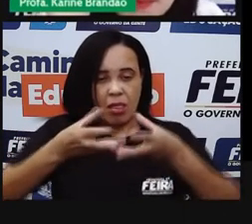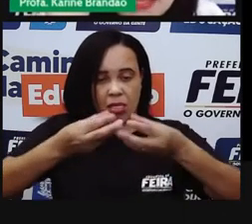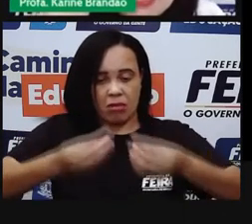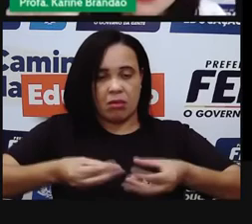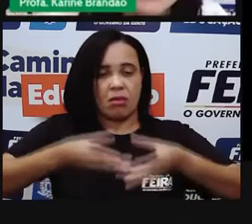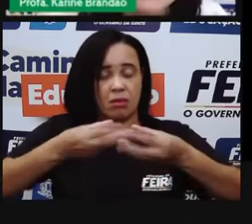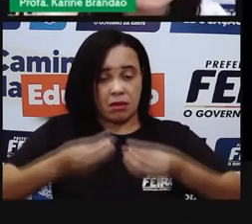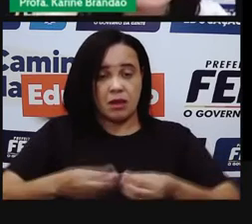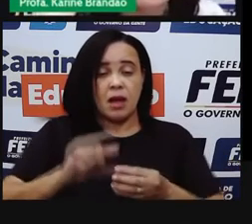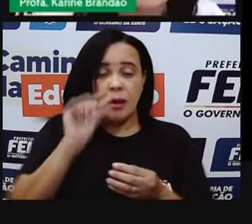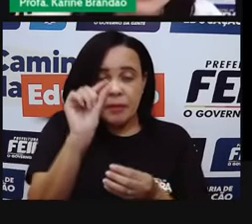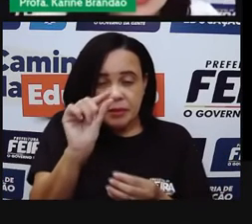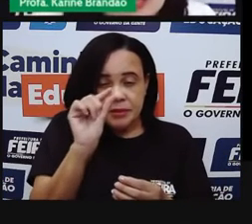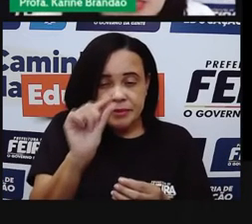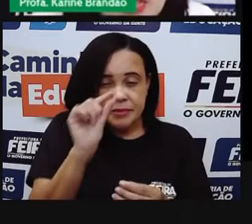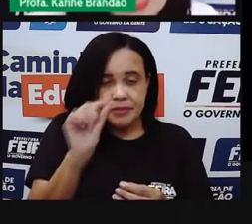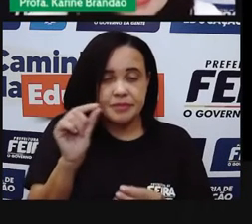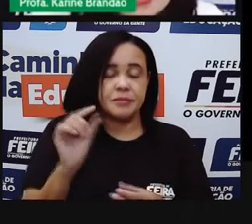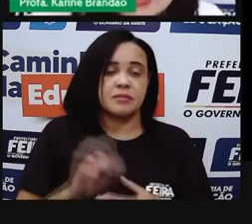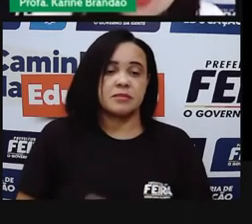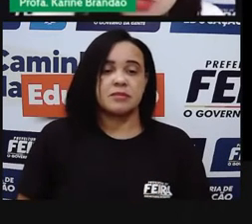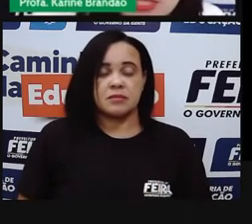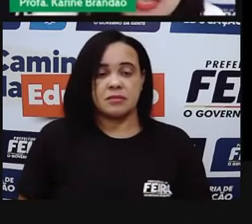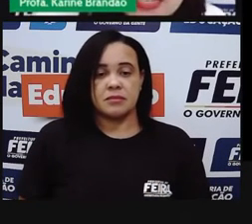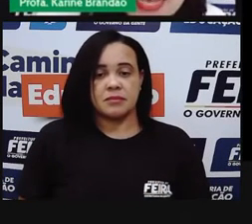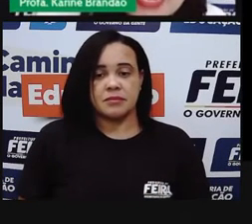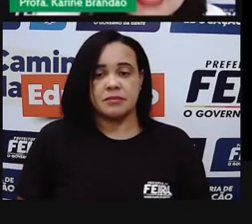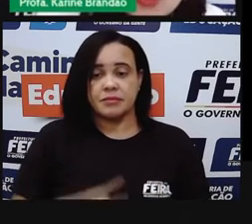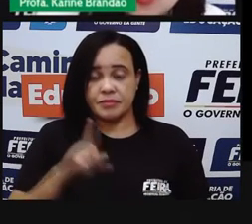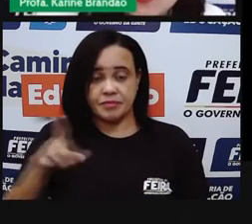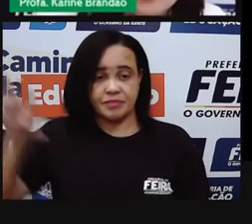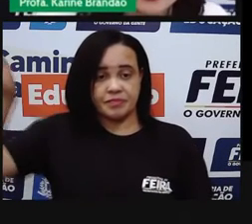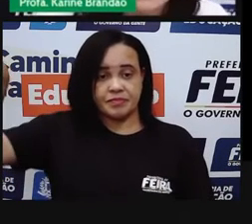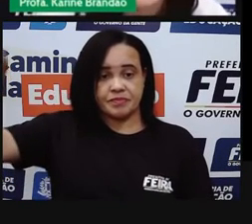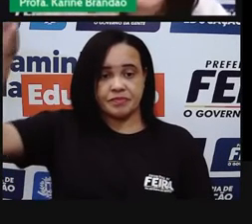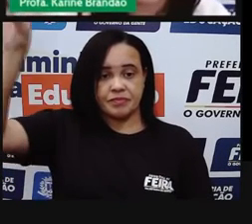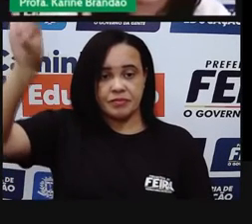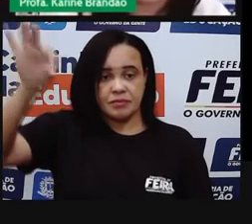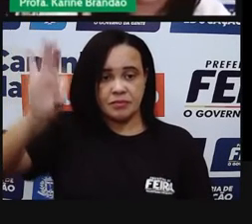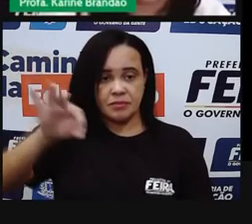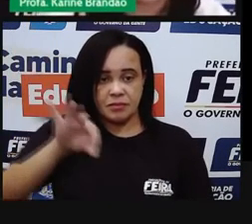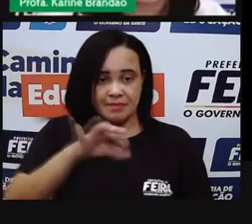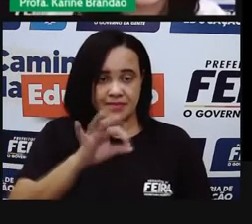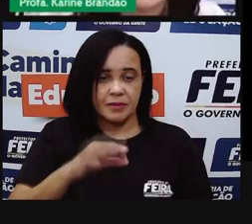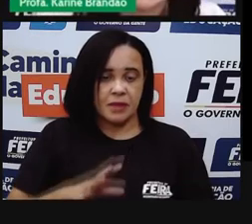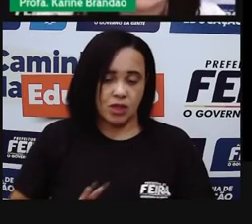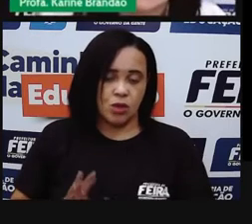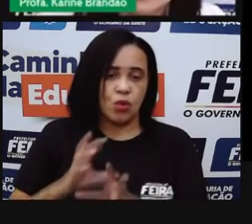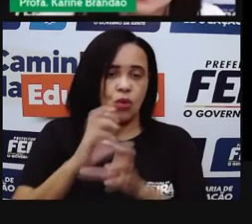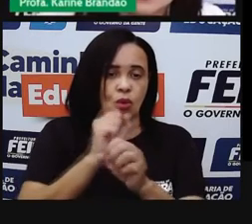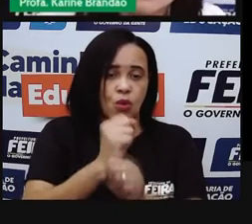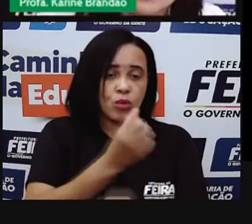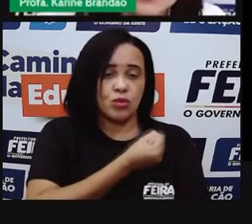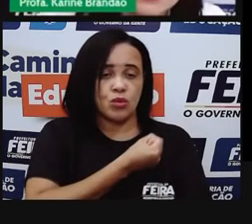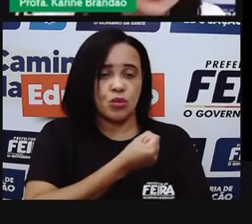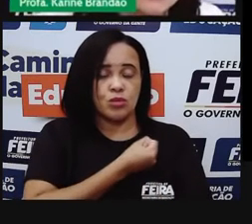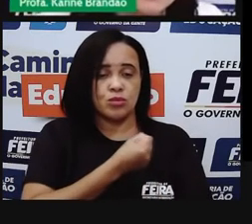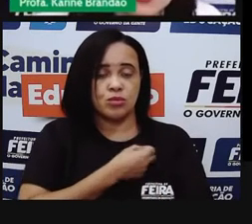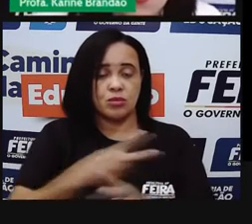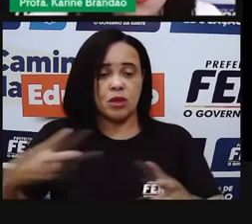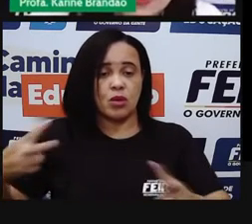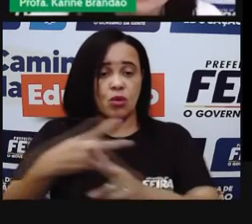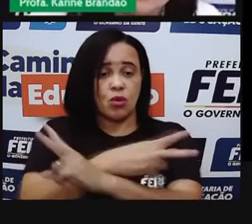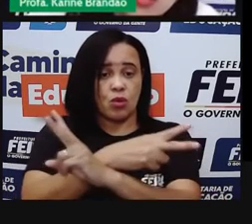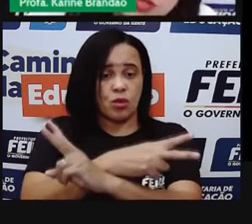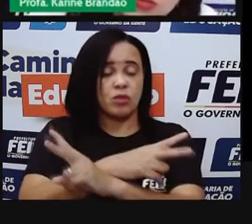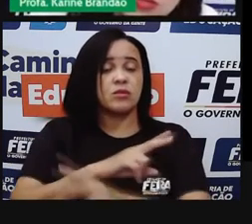São bem pequenininhas essas mosquinhas. Essas mosquinhas, elas têm um número total de cromossomos